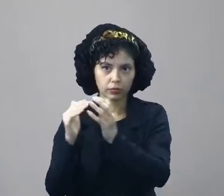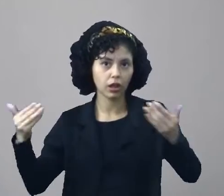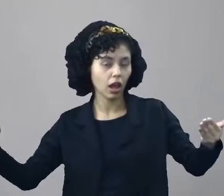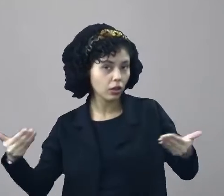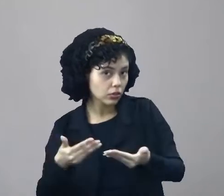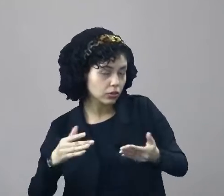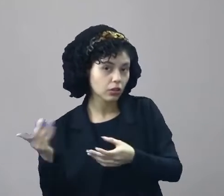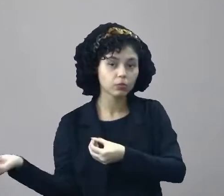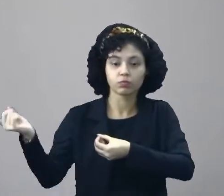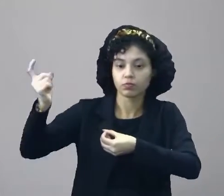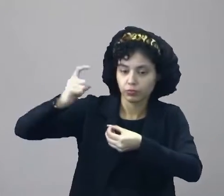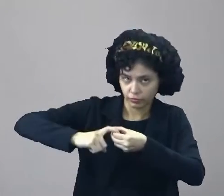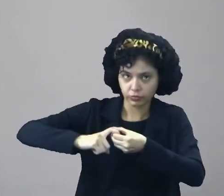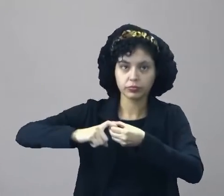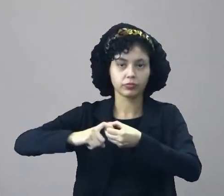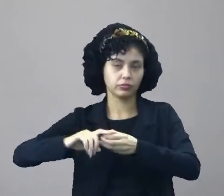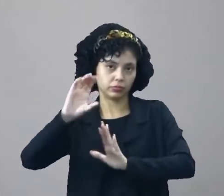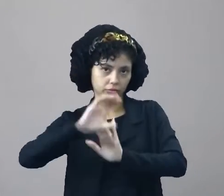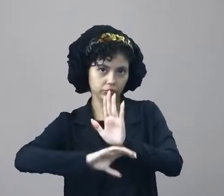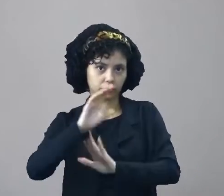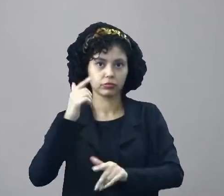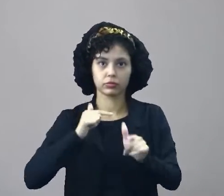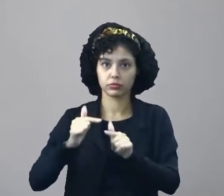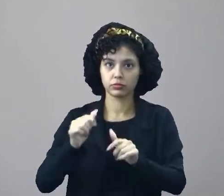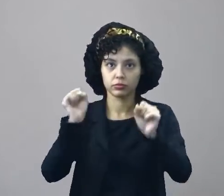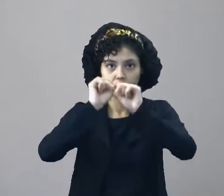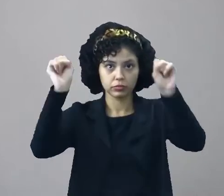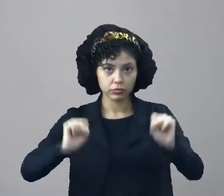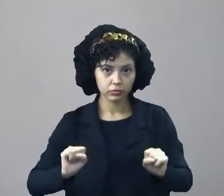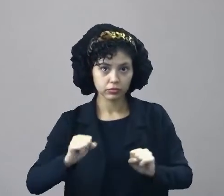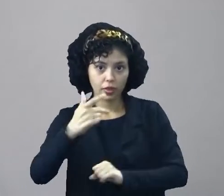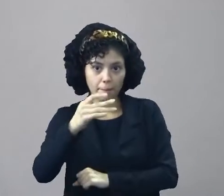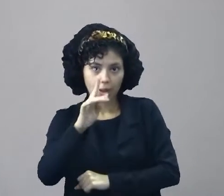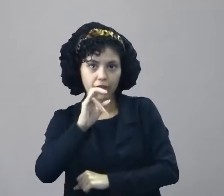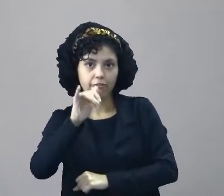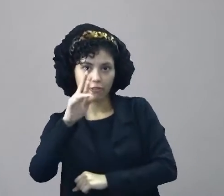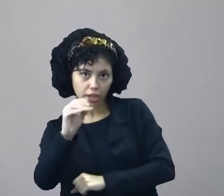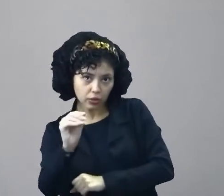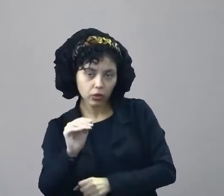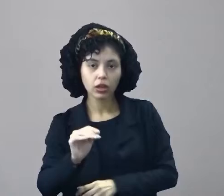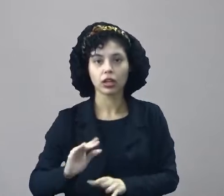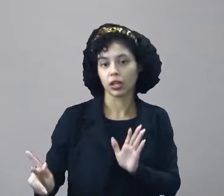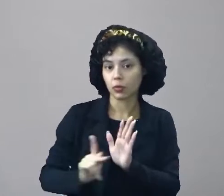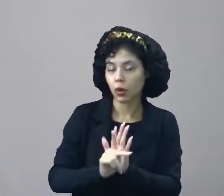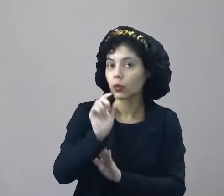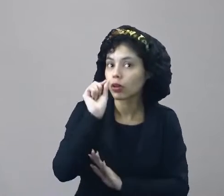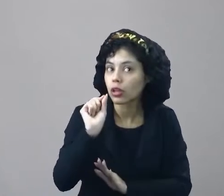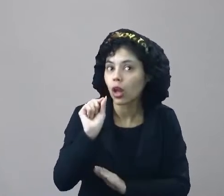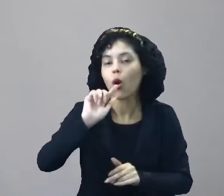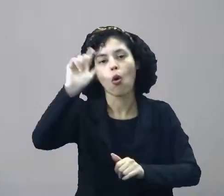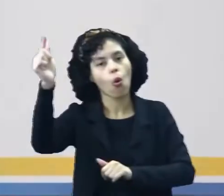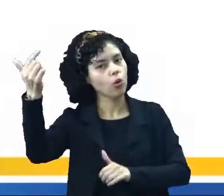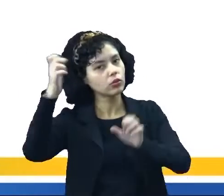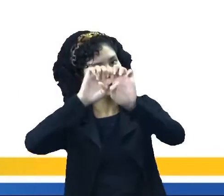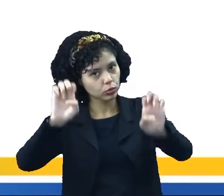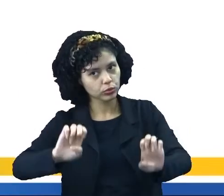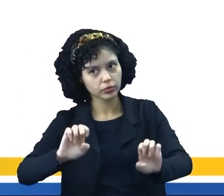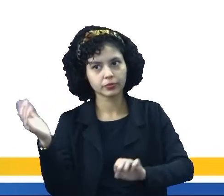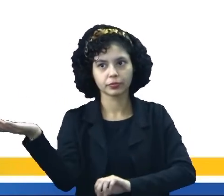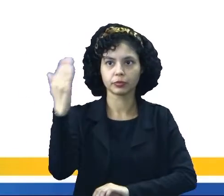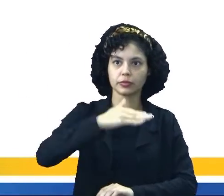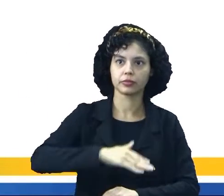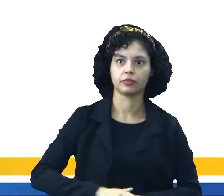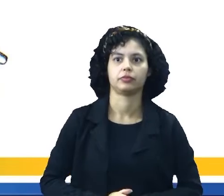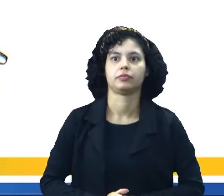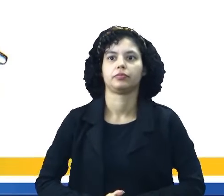vai voltar a esse conteúdo e vamos trabalhar o sistema nervoso periférico, que inclui aí outras estruturas. Então vamos